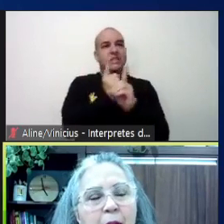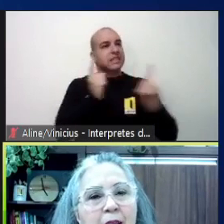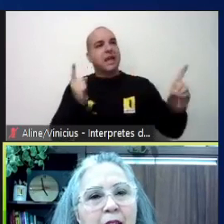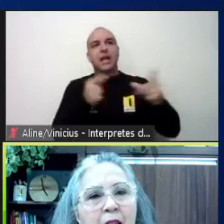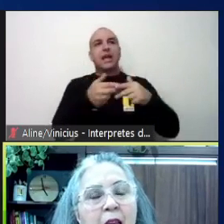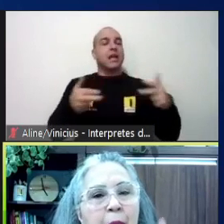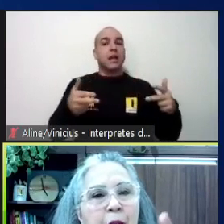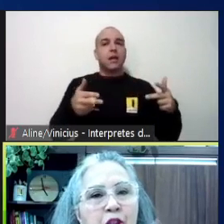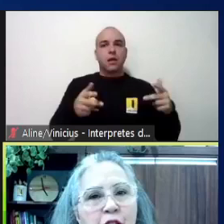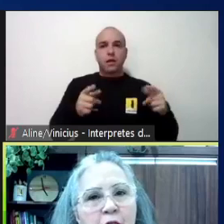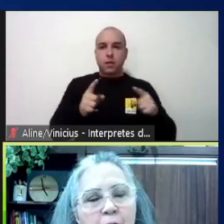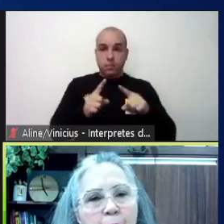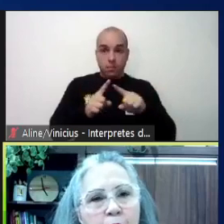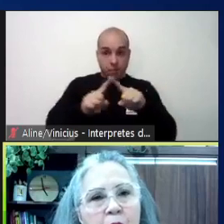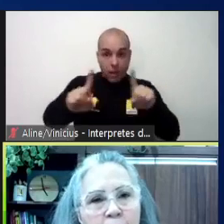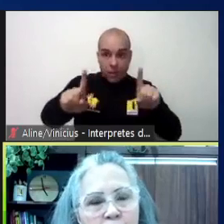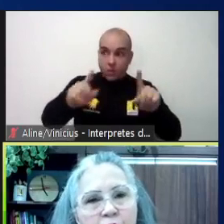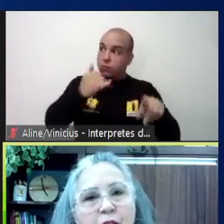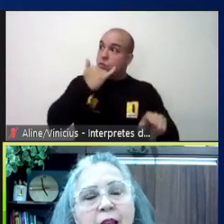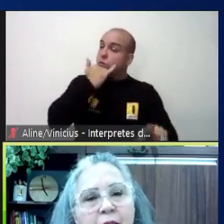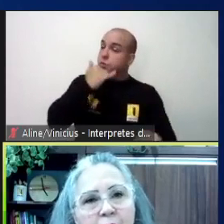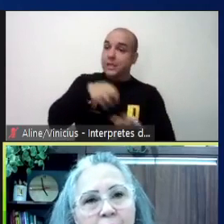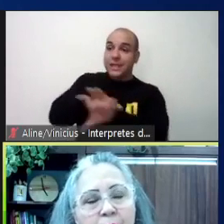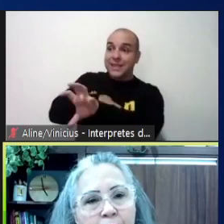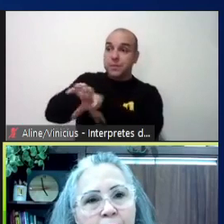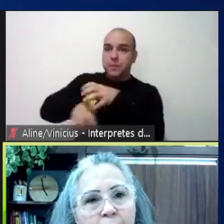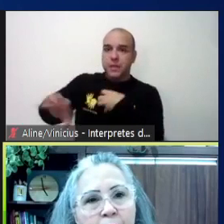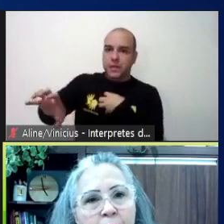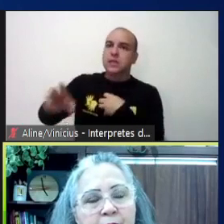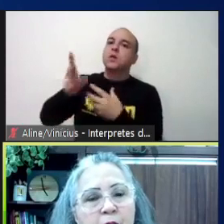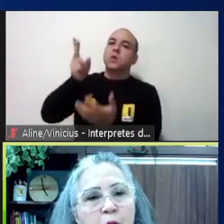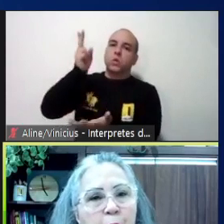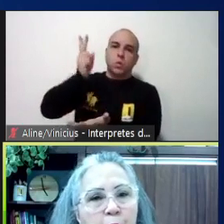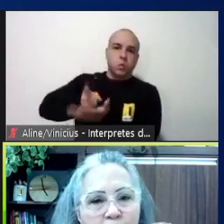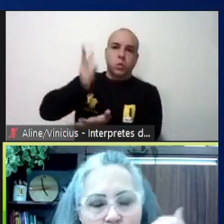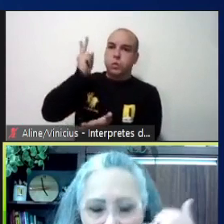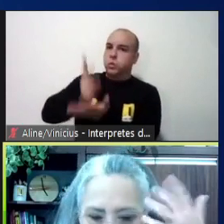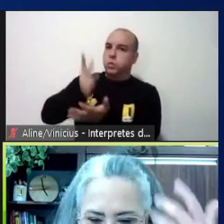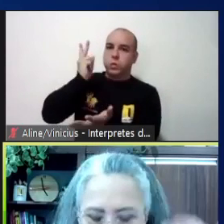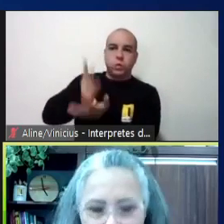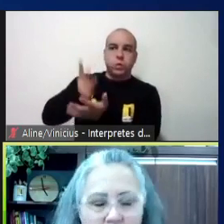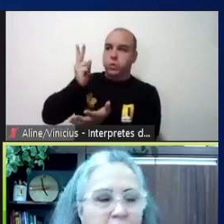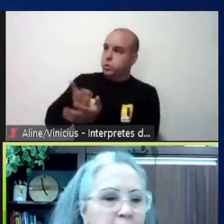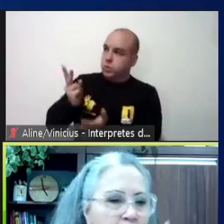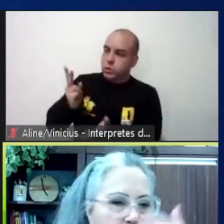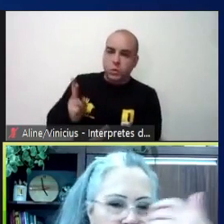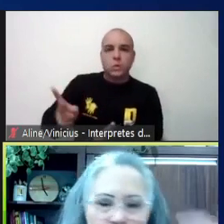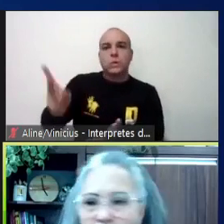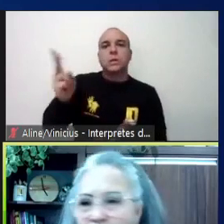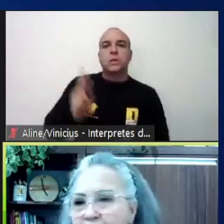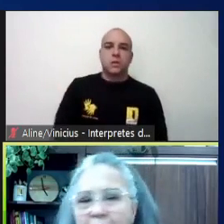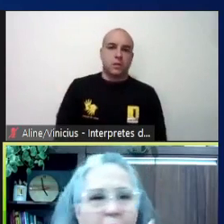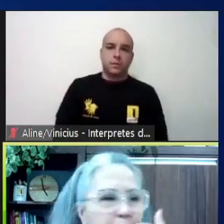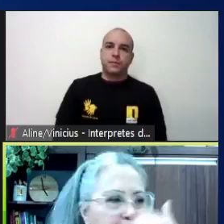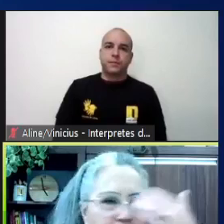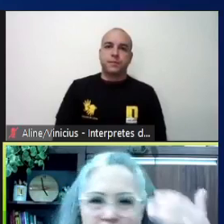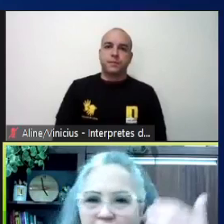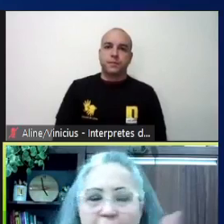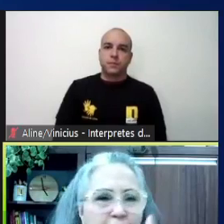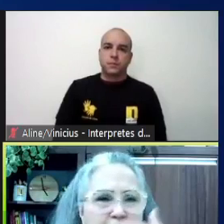sem perder a empatia por quem a gente atende, estando próximo pelo telefone, pelo